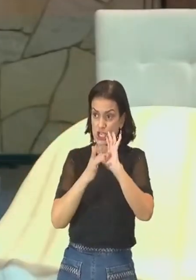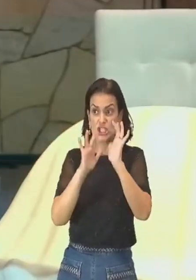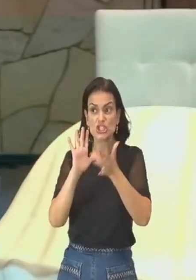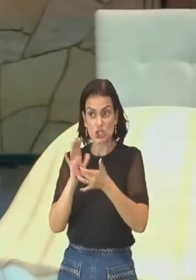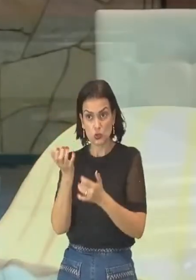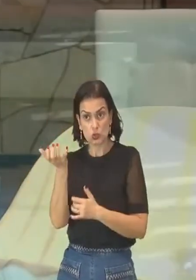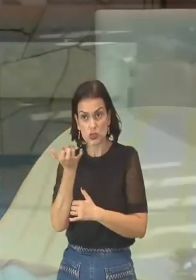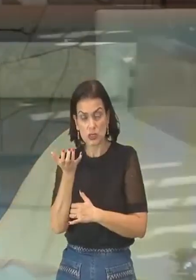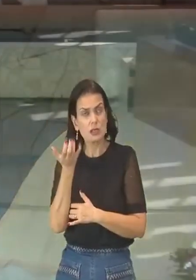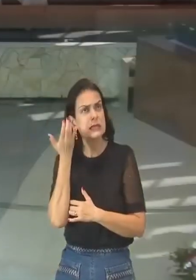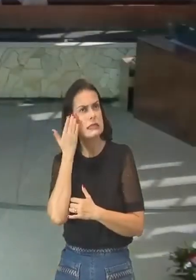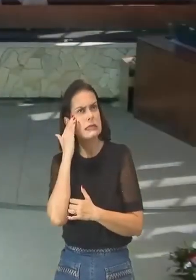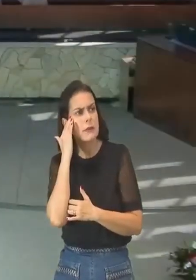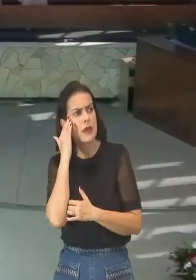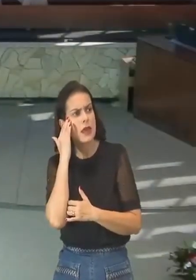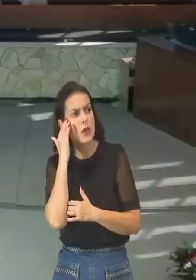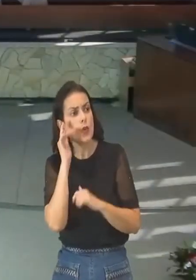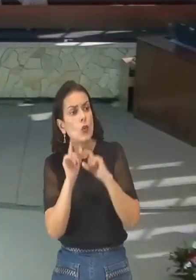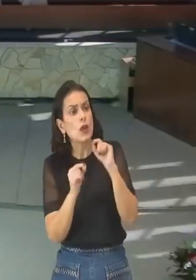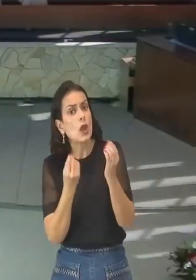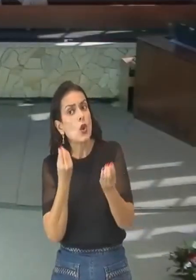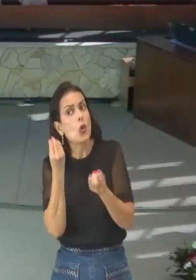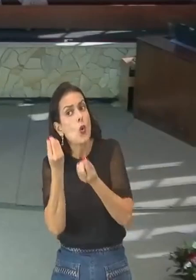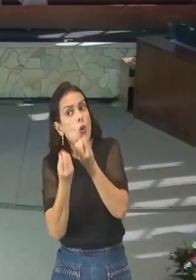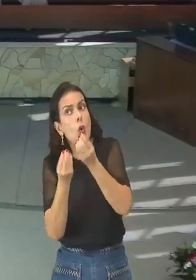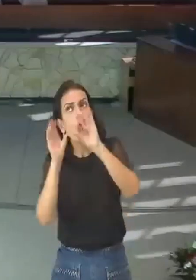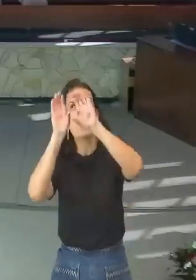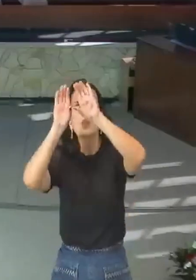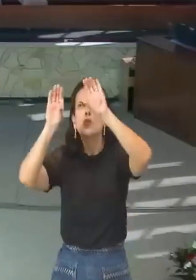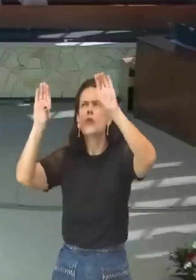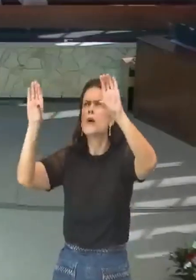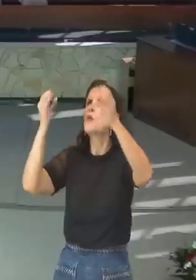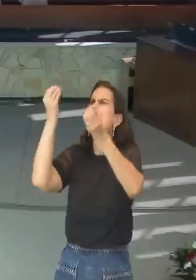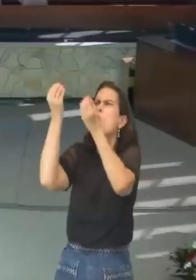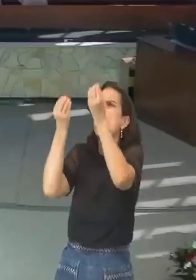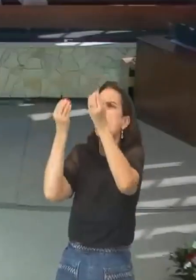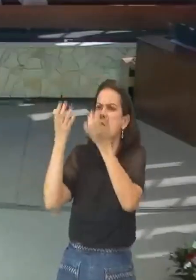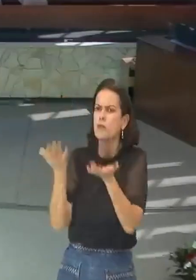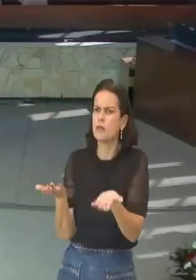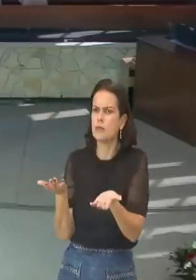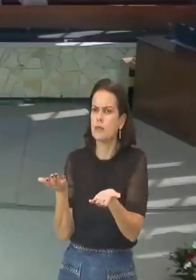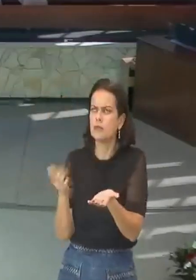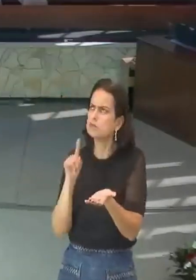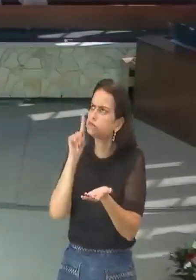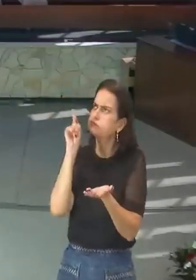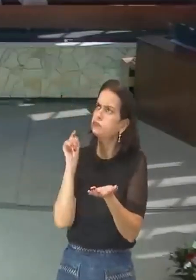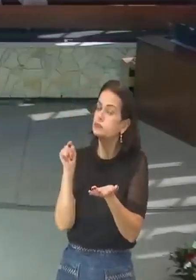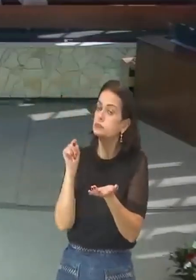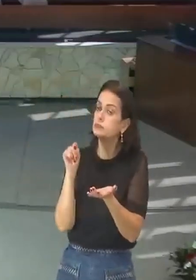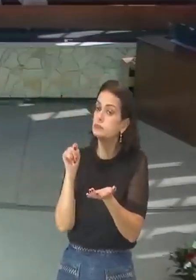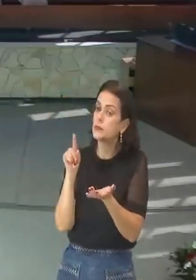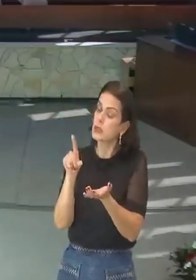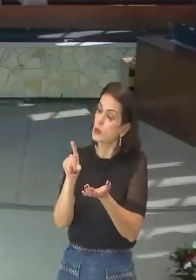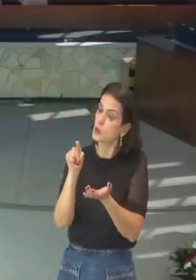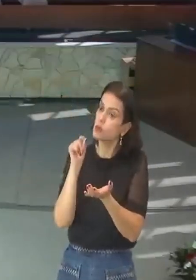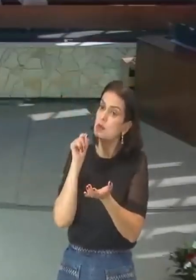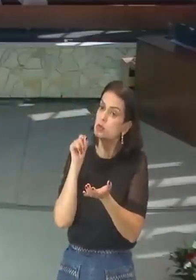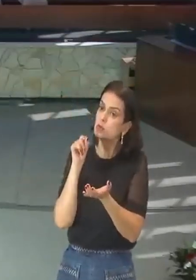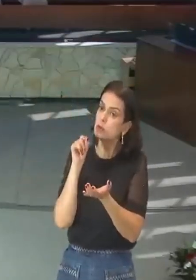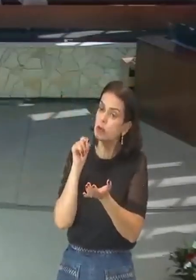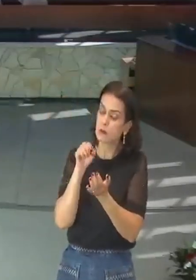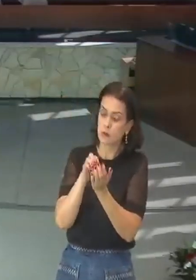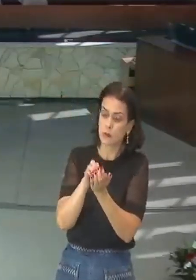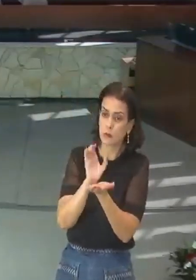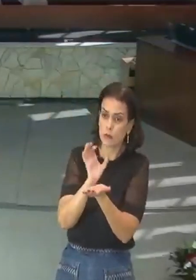as pessoas soubessem, crianças, como é o reino dos céus. E ele escolheu esse elemento